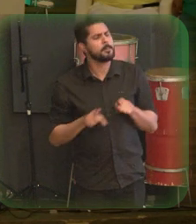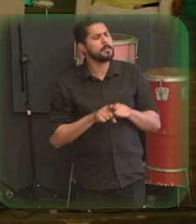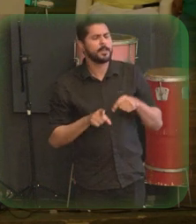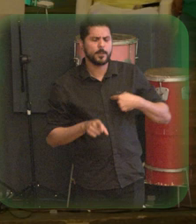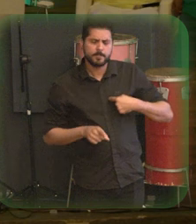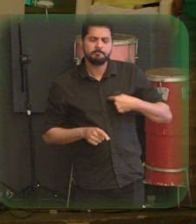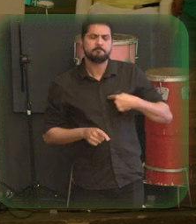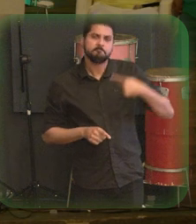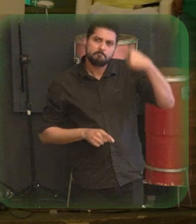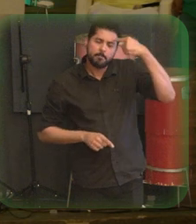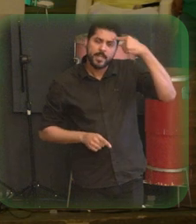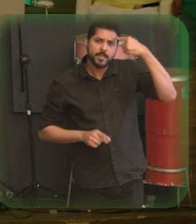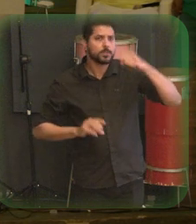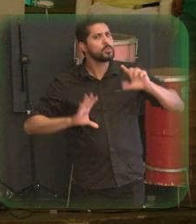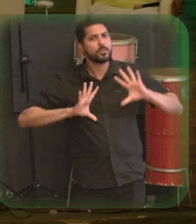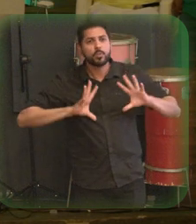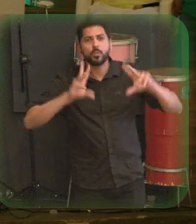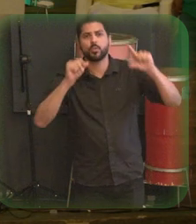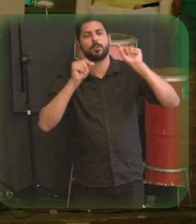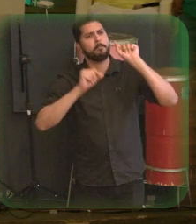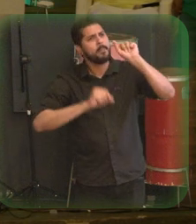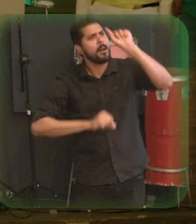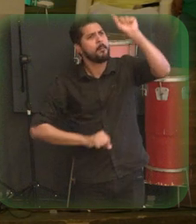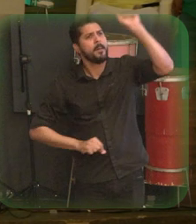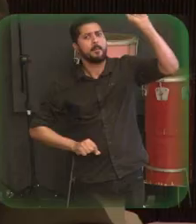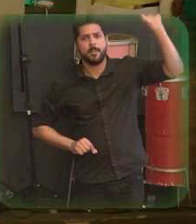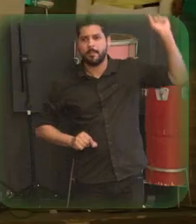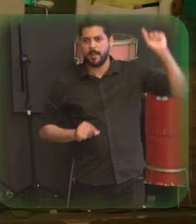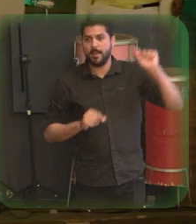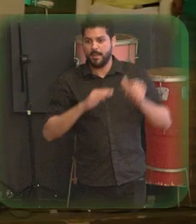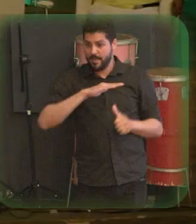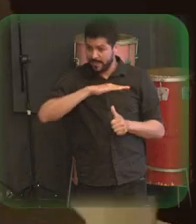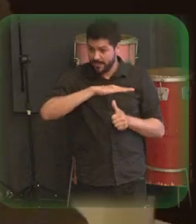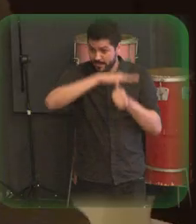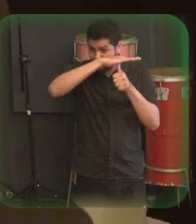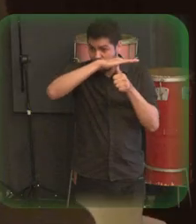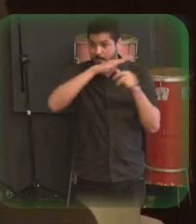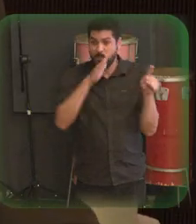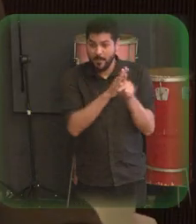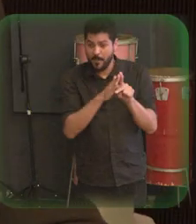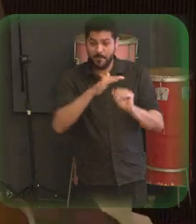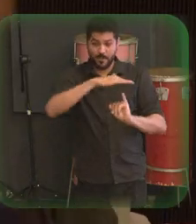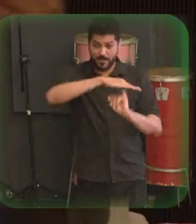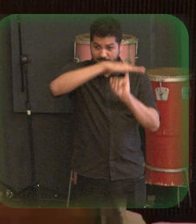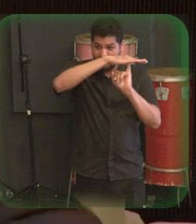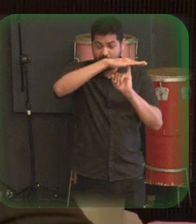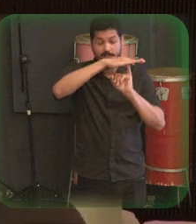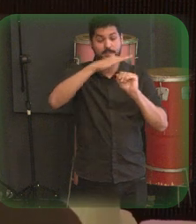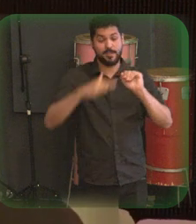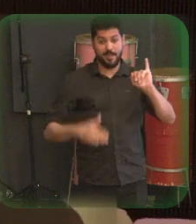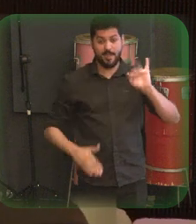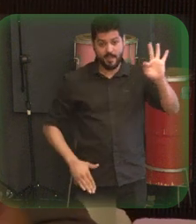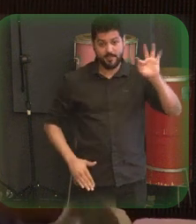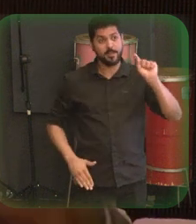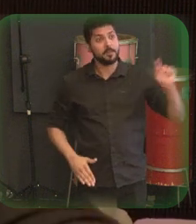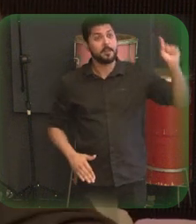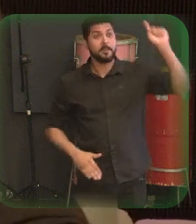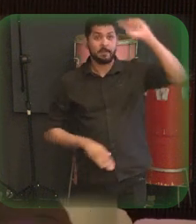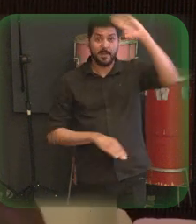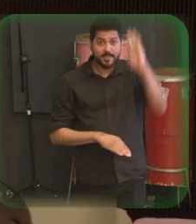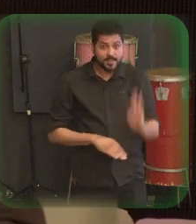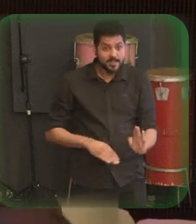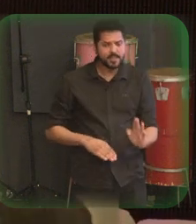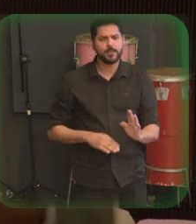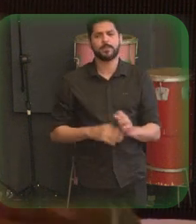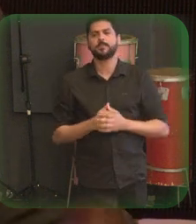de todos os reitores e reitoras da rede federal, nos seus mais de 660 campos espalhados por todo esse país. Estamos à inteira disposição, de braços